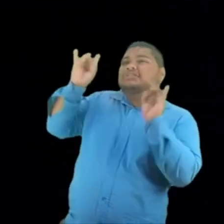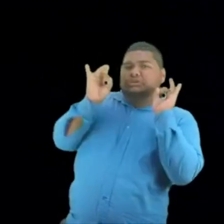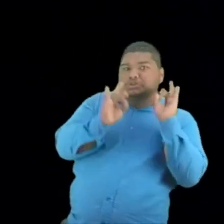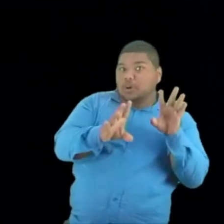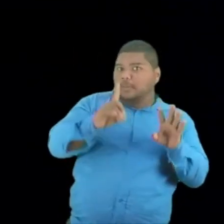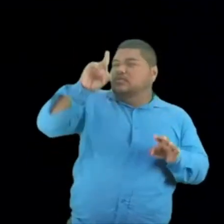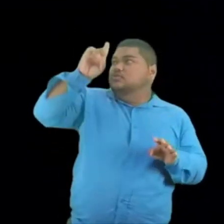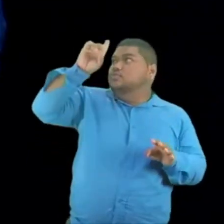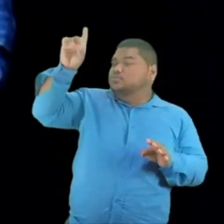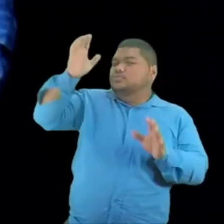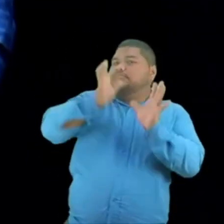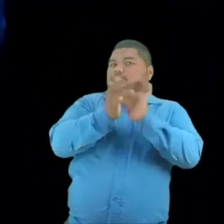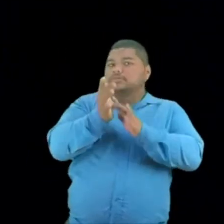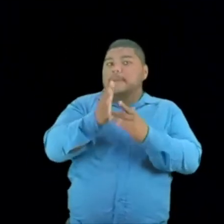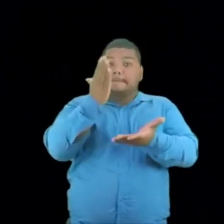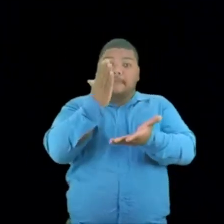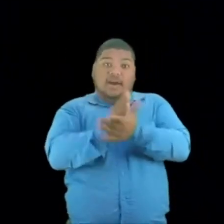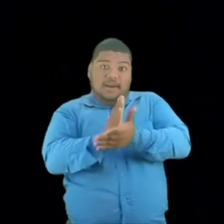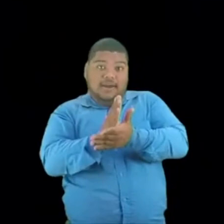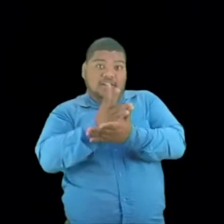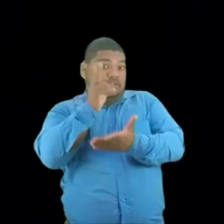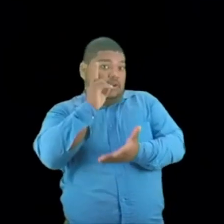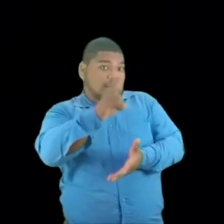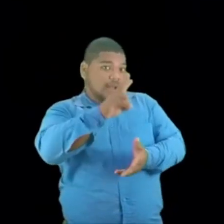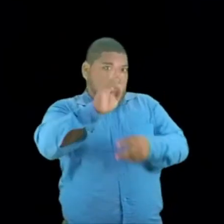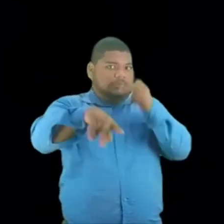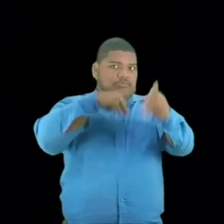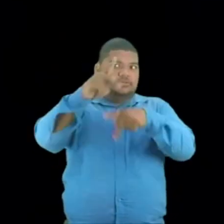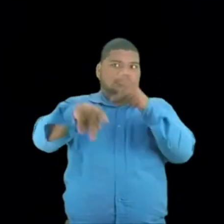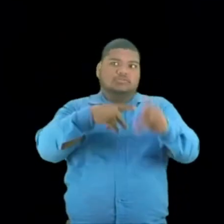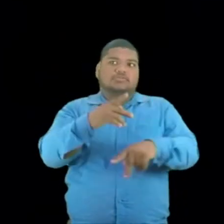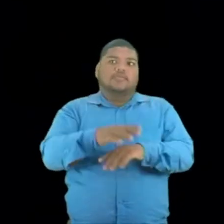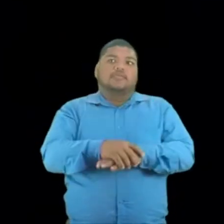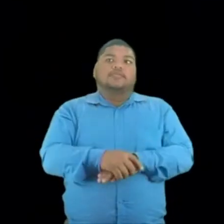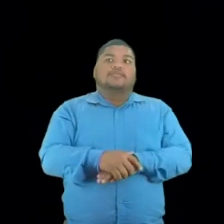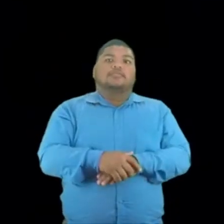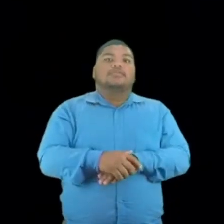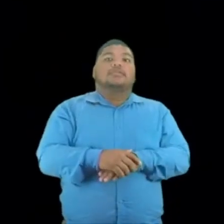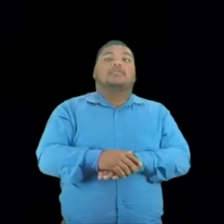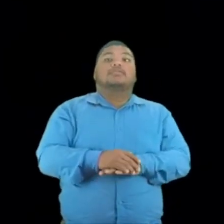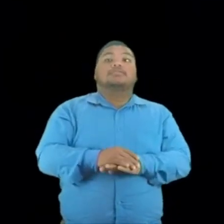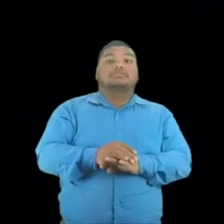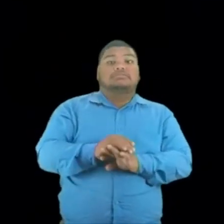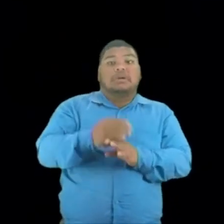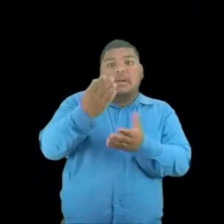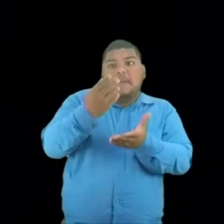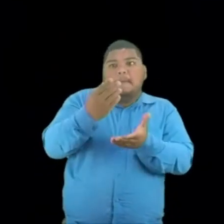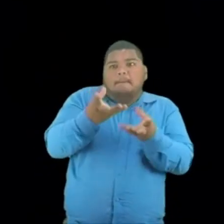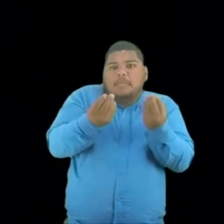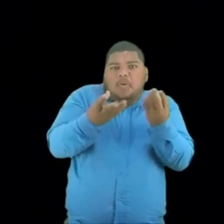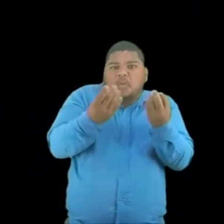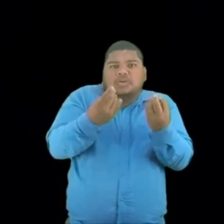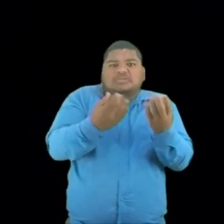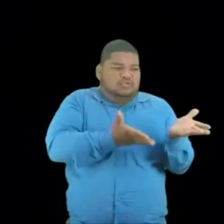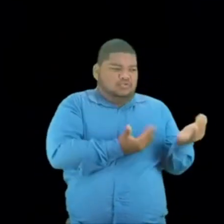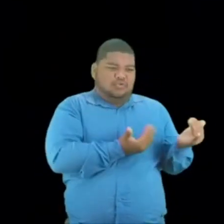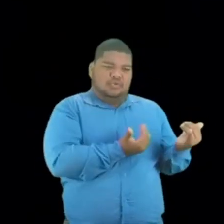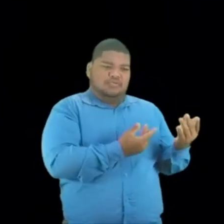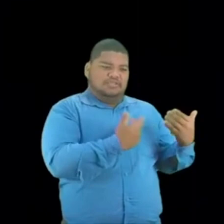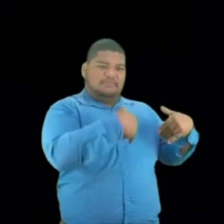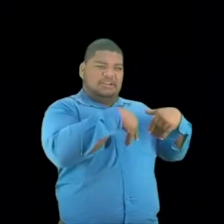para as pessoas. Isso talvez seja um dos motivos pelos quais muita gente sai da igreja. Muitos jovens abandonam a